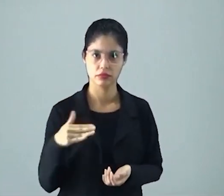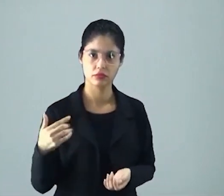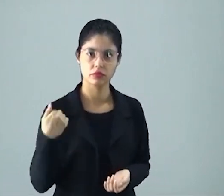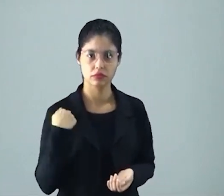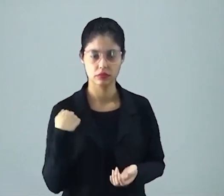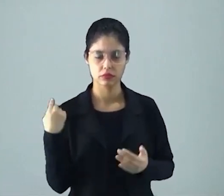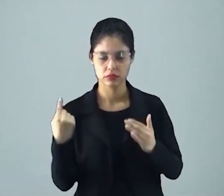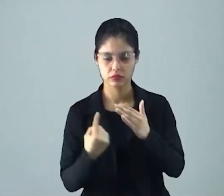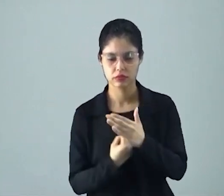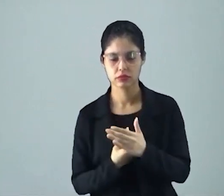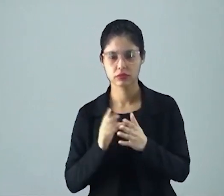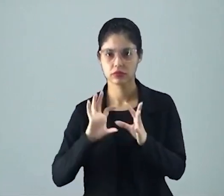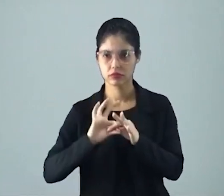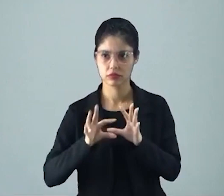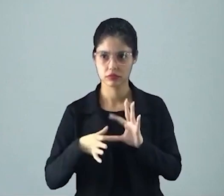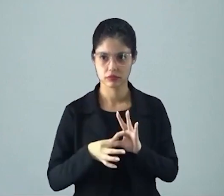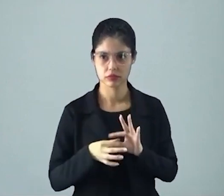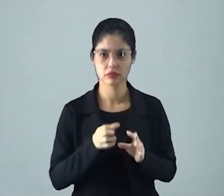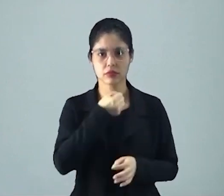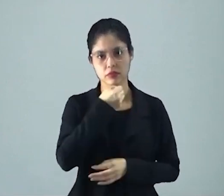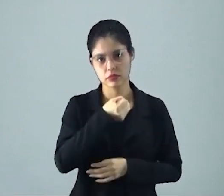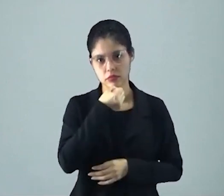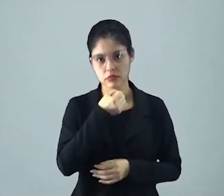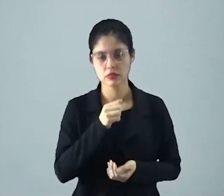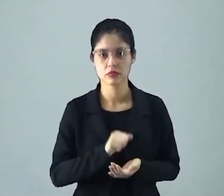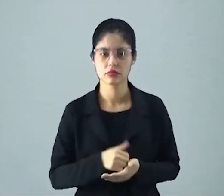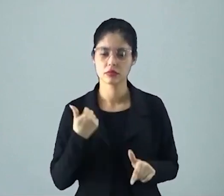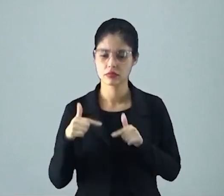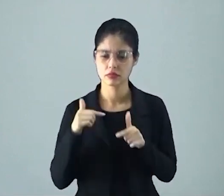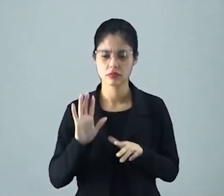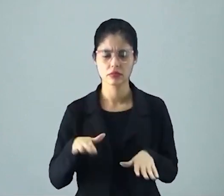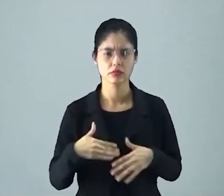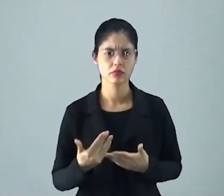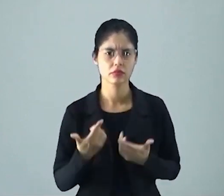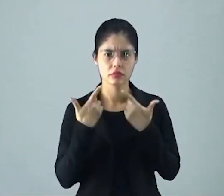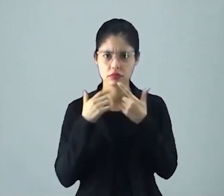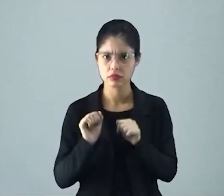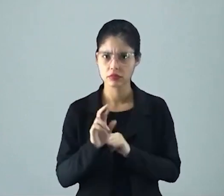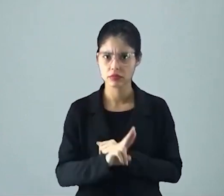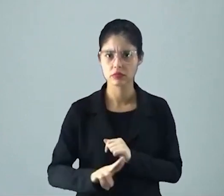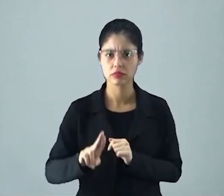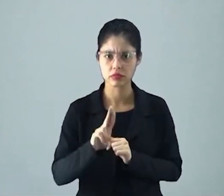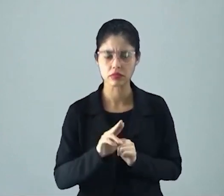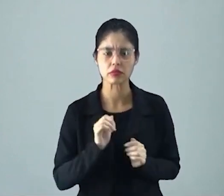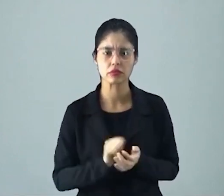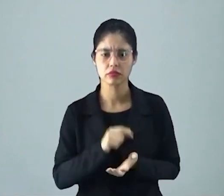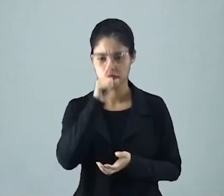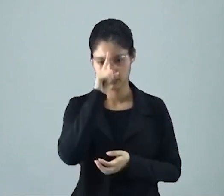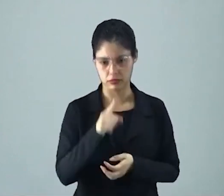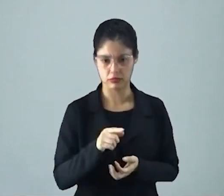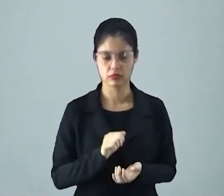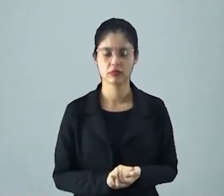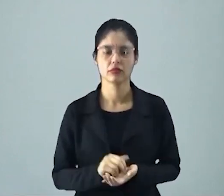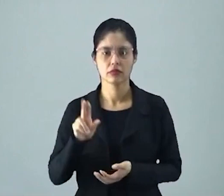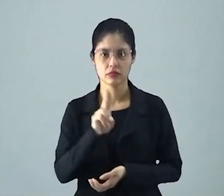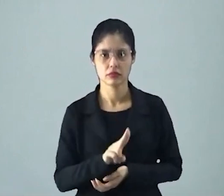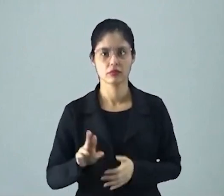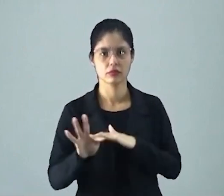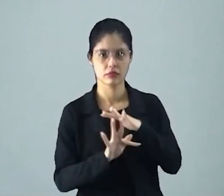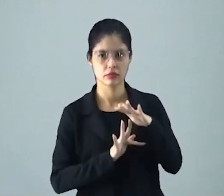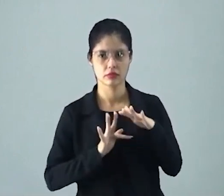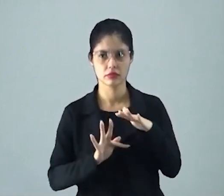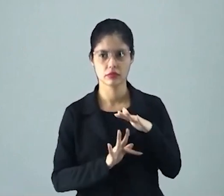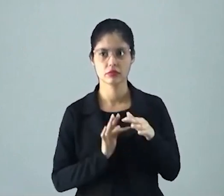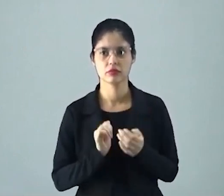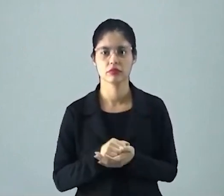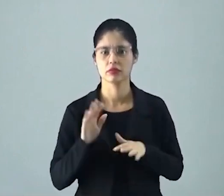esteja inserido dentro de um contexto de entrevista de emprego, que linguagem eu vou utilizar para falar com aquele chefe? Vou utilizar a linguagem